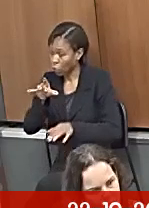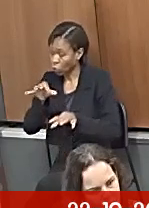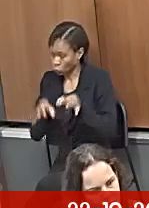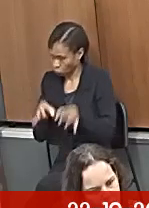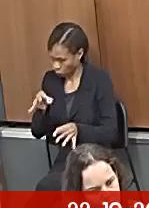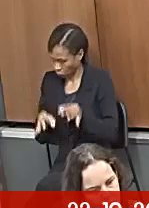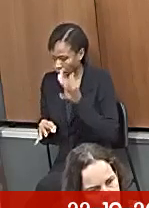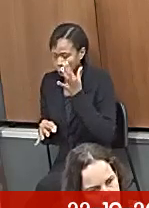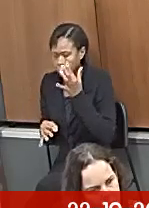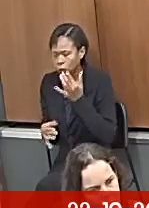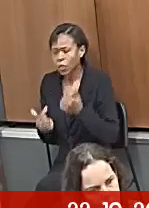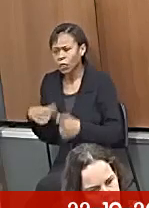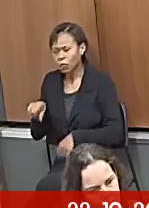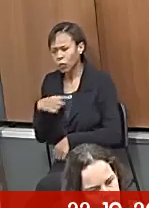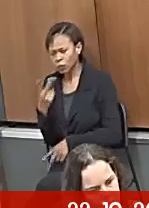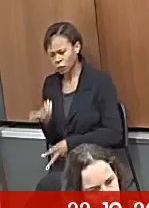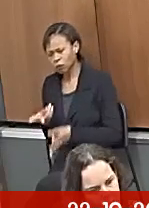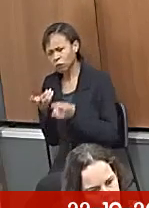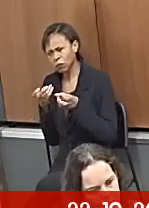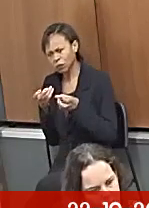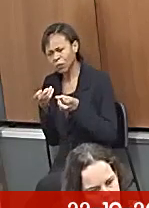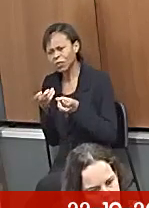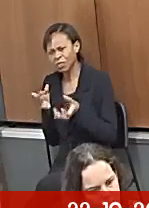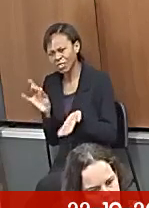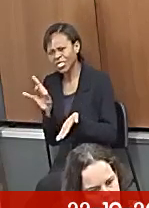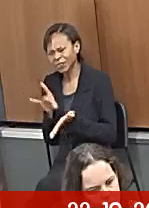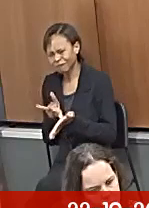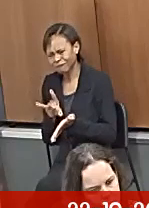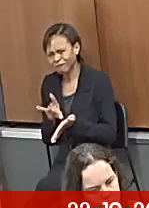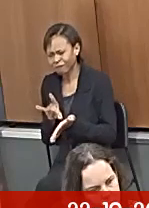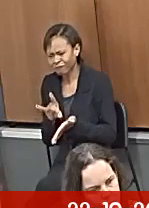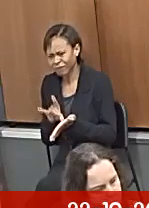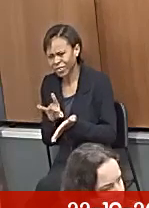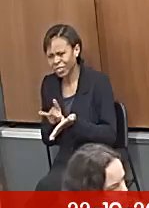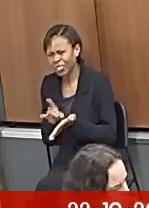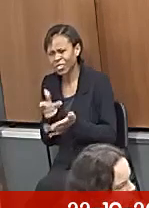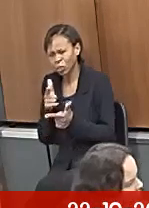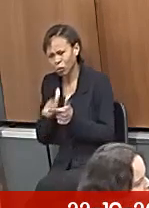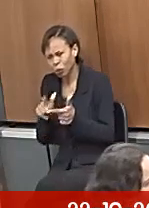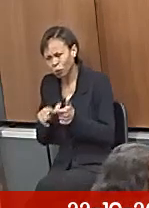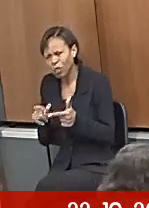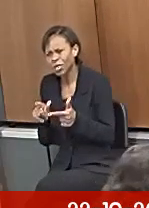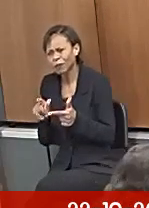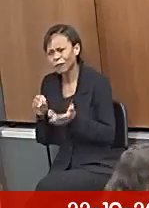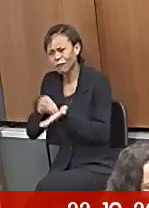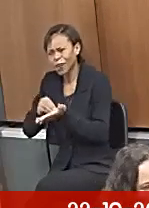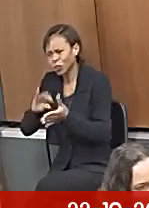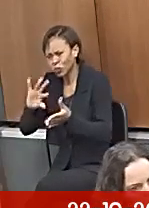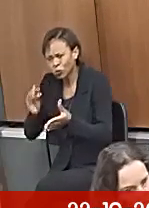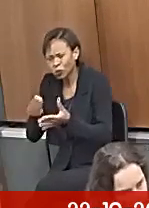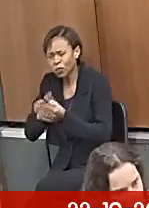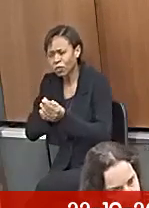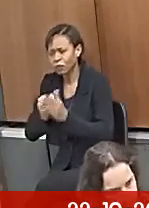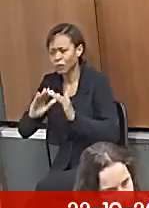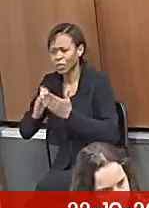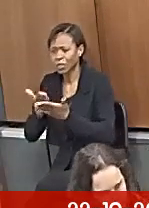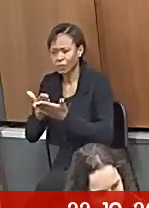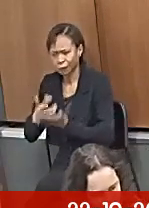nos deparamos com essa realidade, né? com essa realidade, né? Da não inclusão, principalmente nas